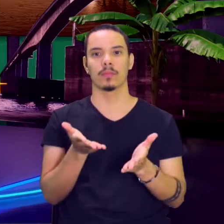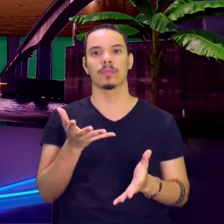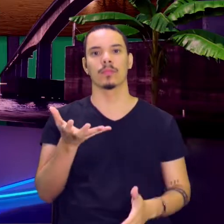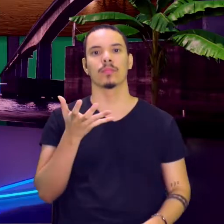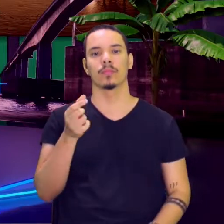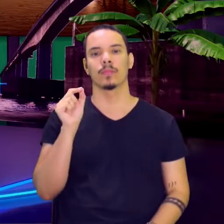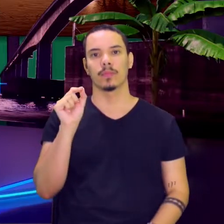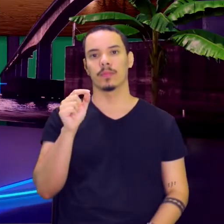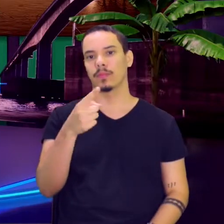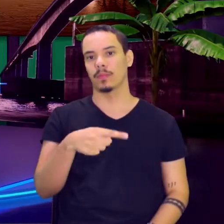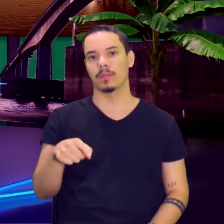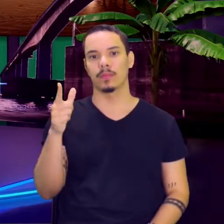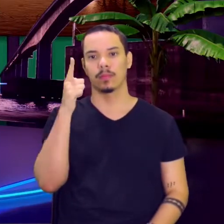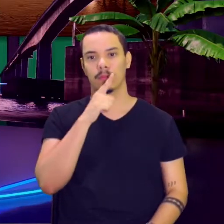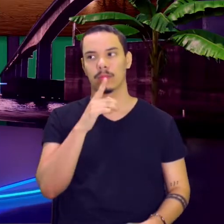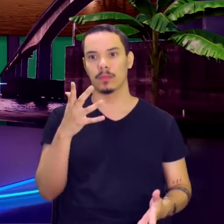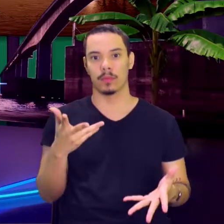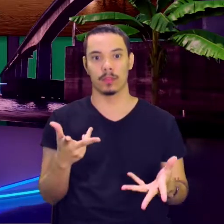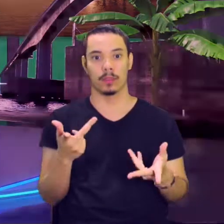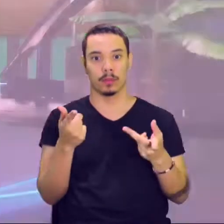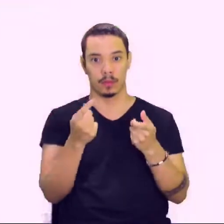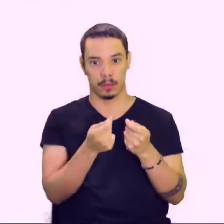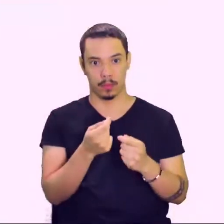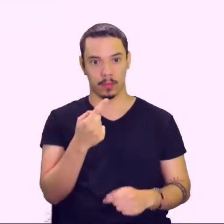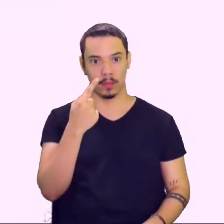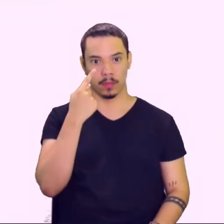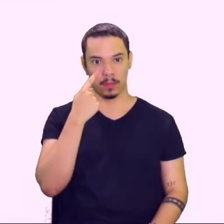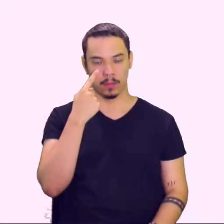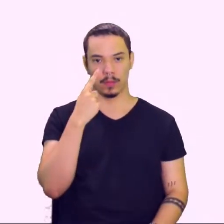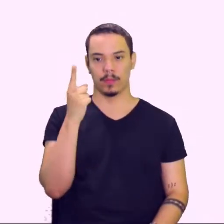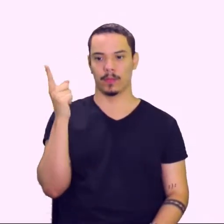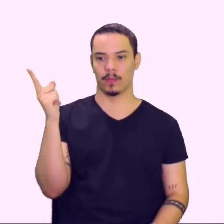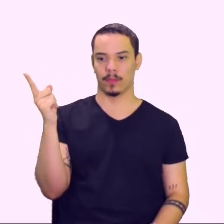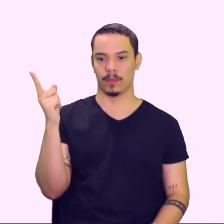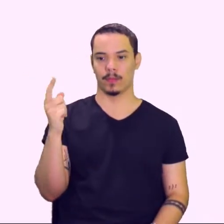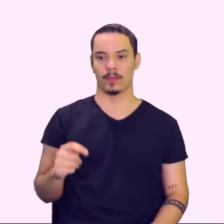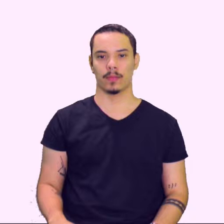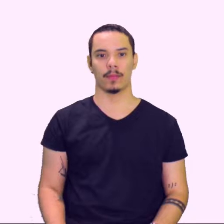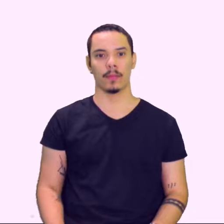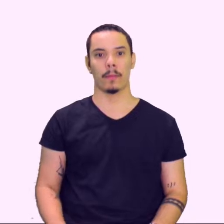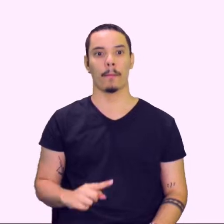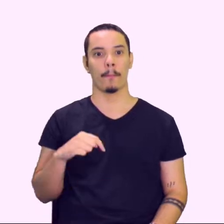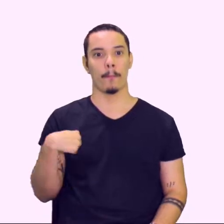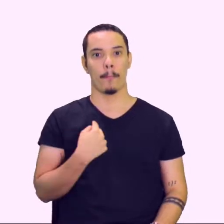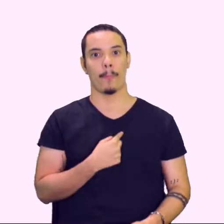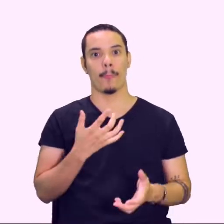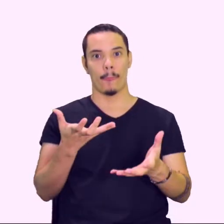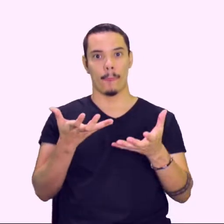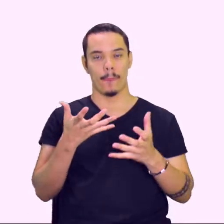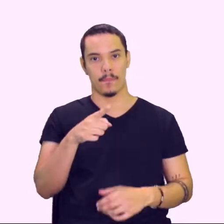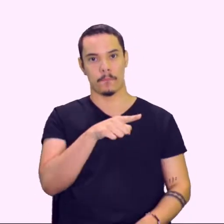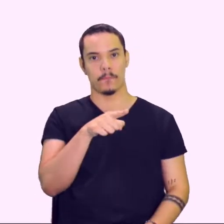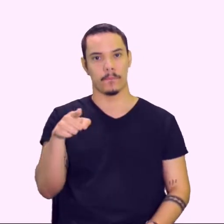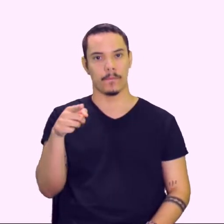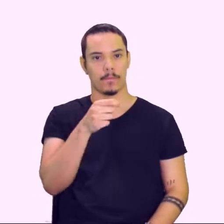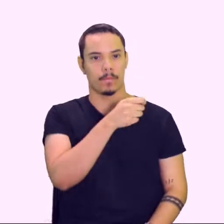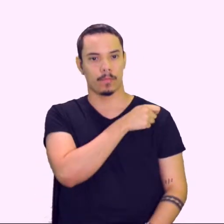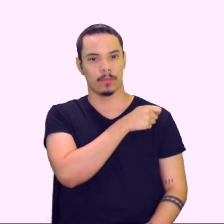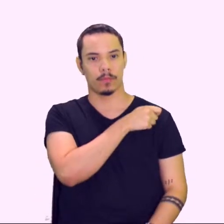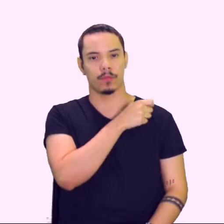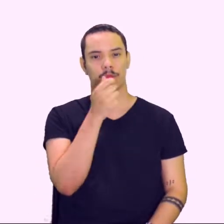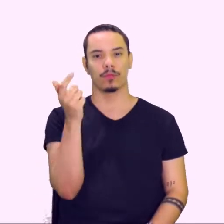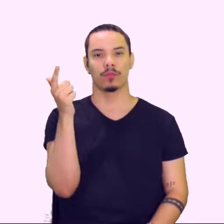a seguinte habilidade. Põe no quadro. Vamos lá. Olha só. A gente quer que os nossos alunos